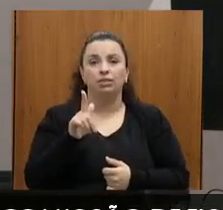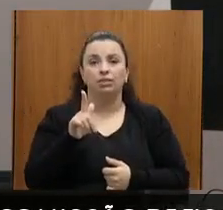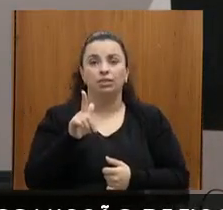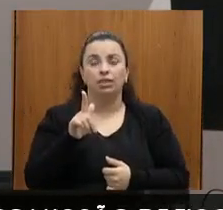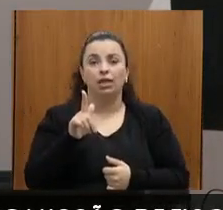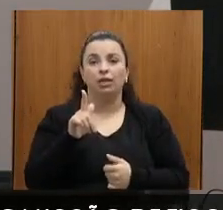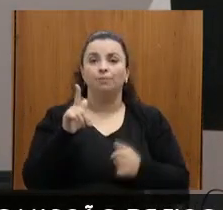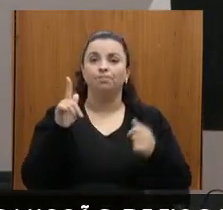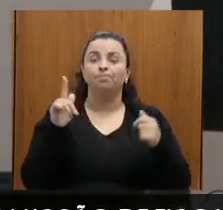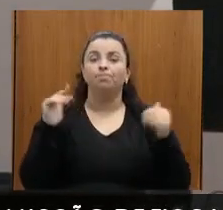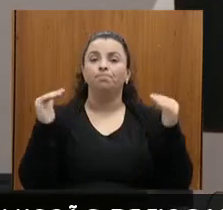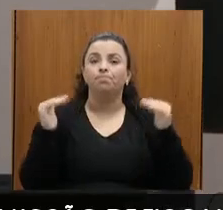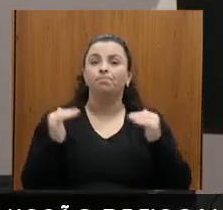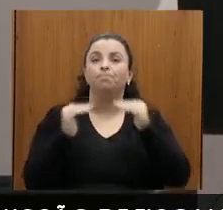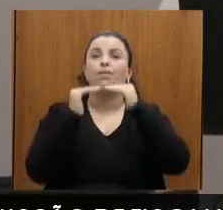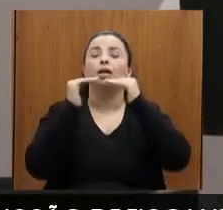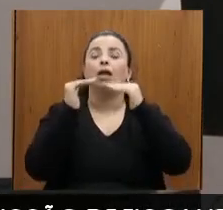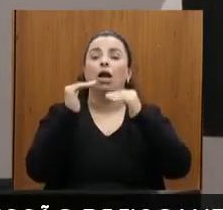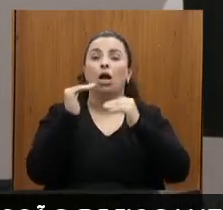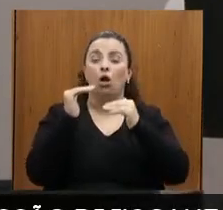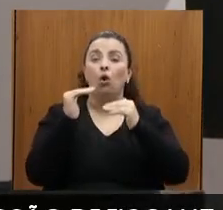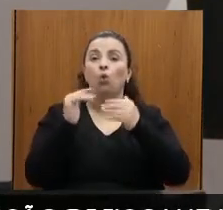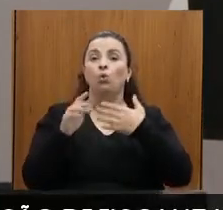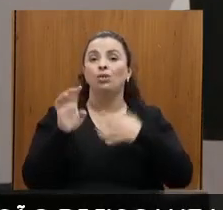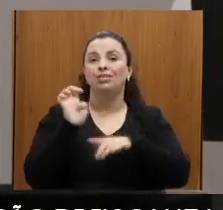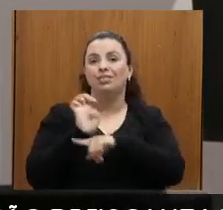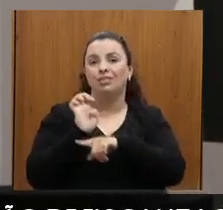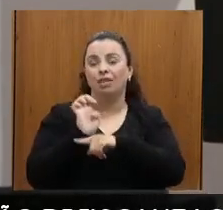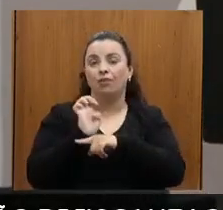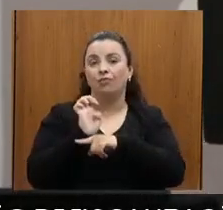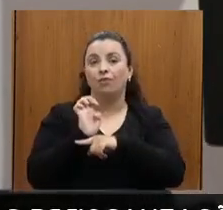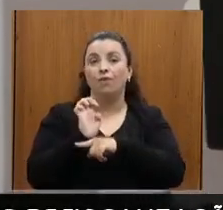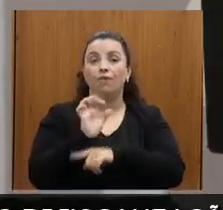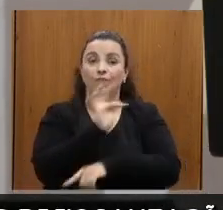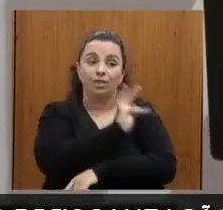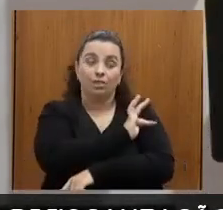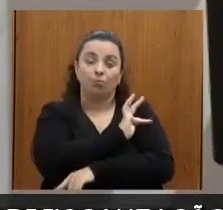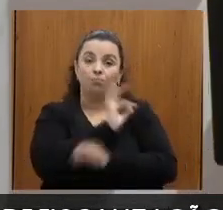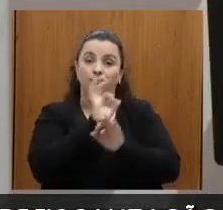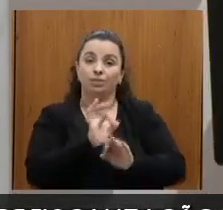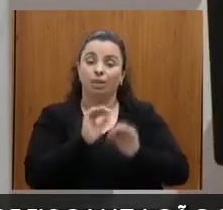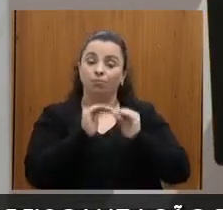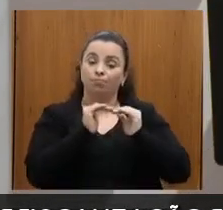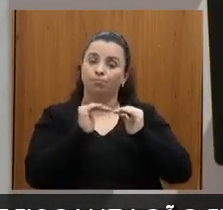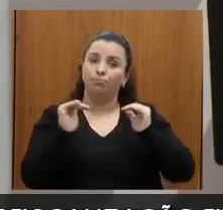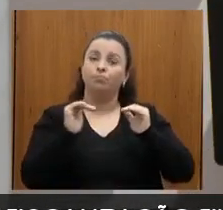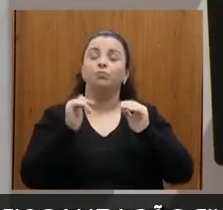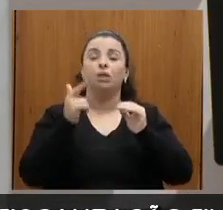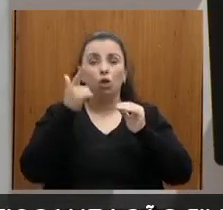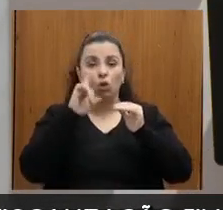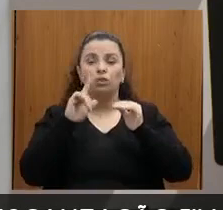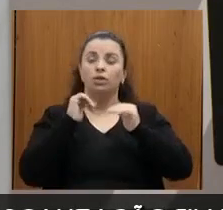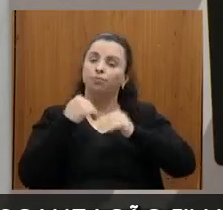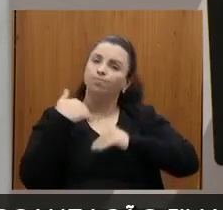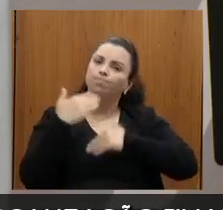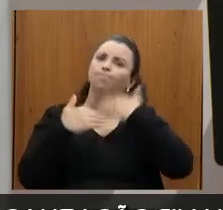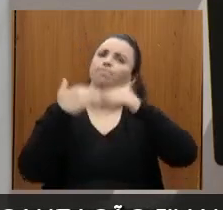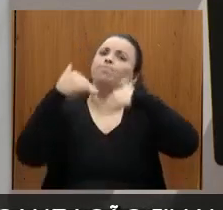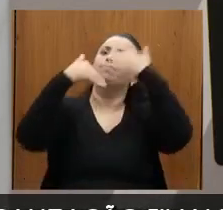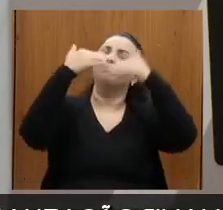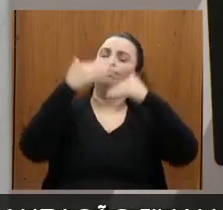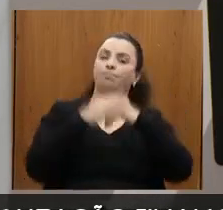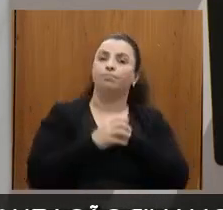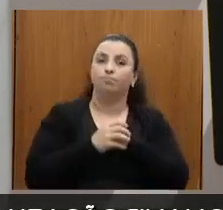equiparar fiscalmente o Estado para que ele possa conduzir, para que ele possa crescer. O Estado